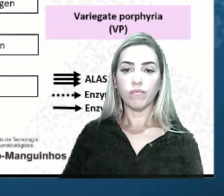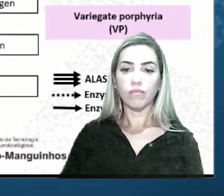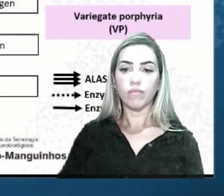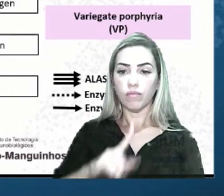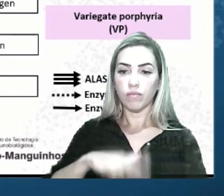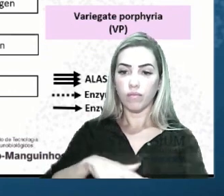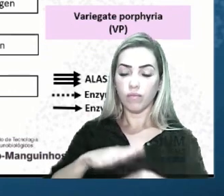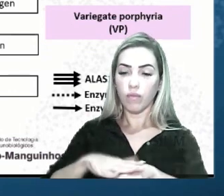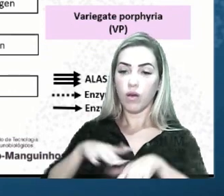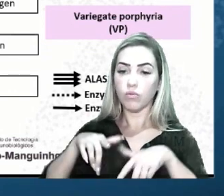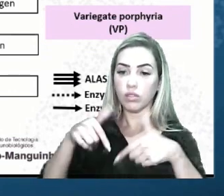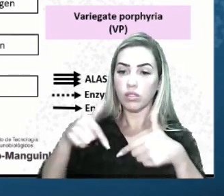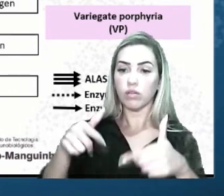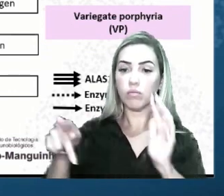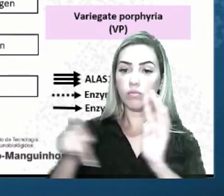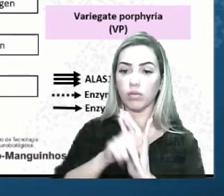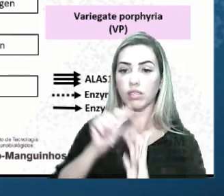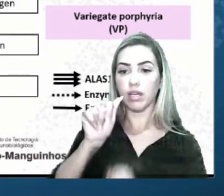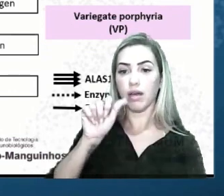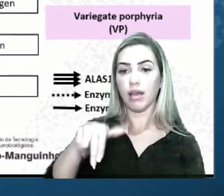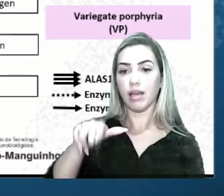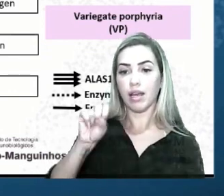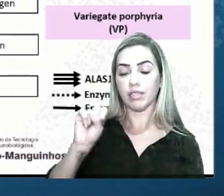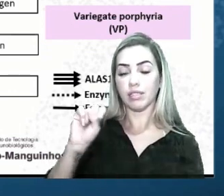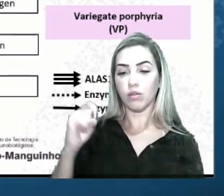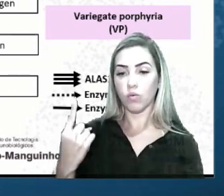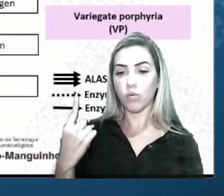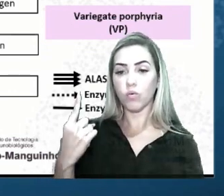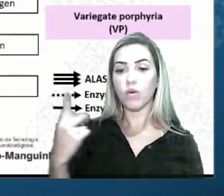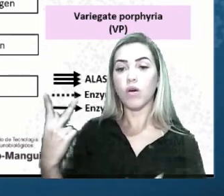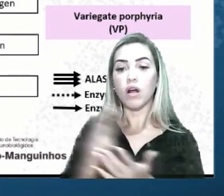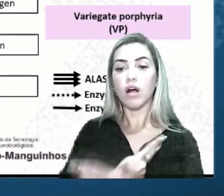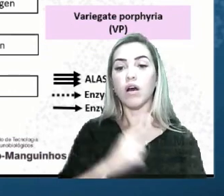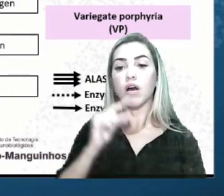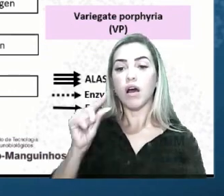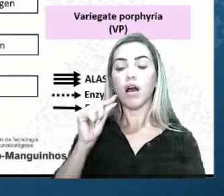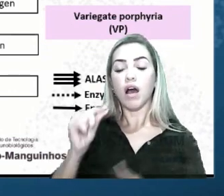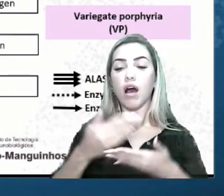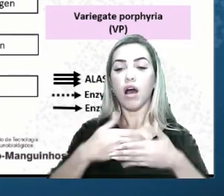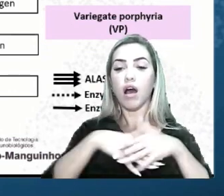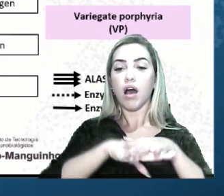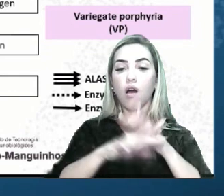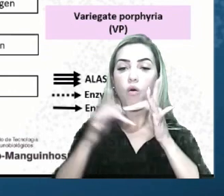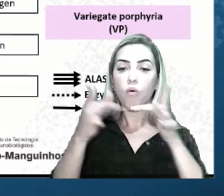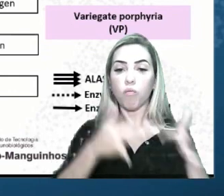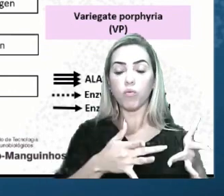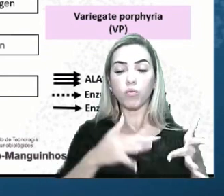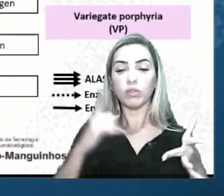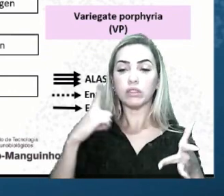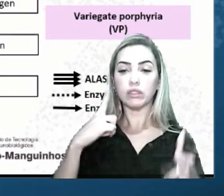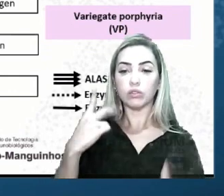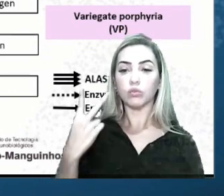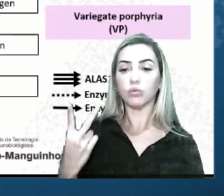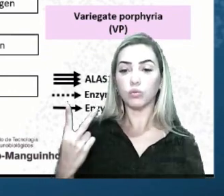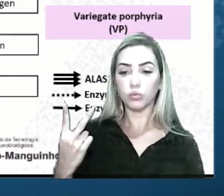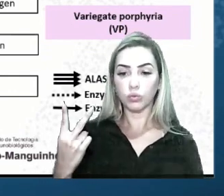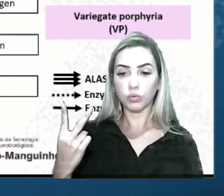do ALS1 causa uma acumulação de duas